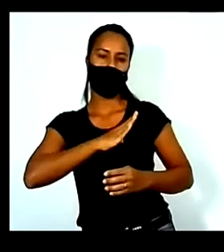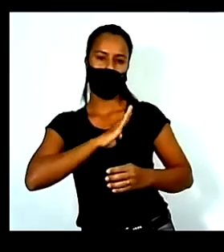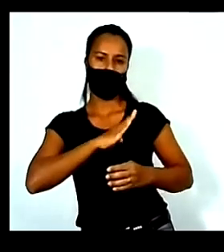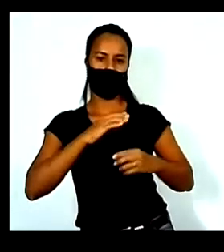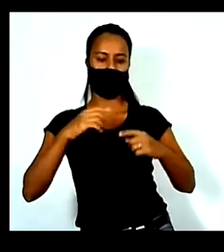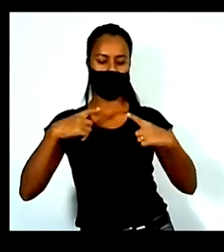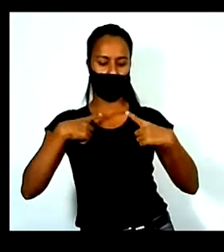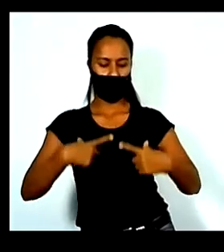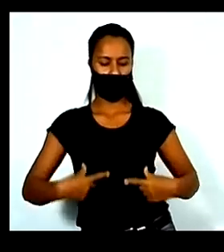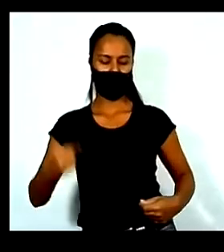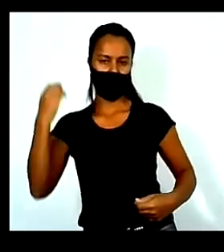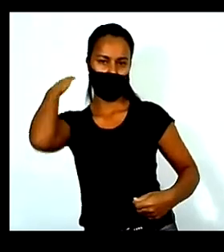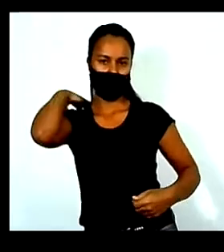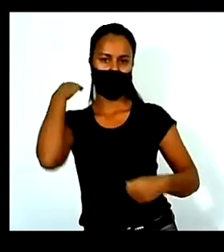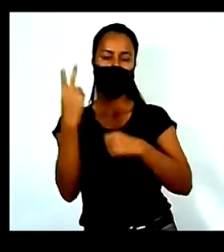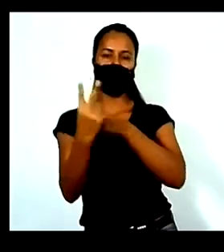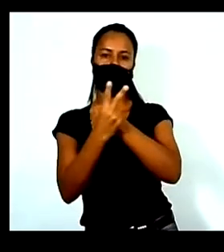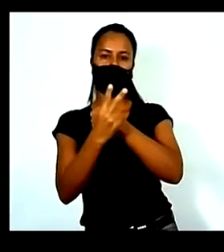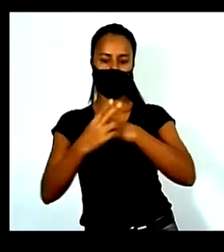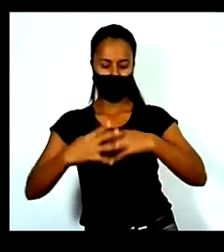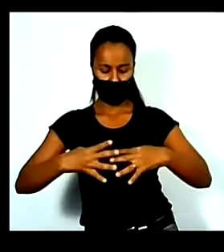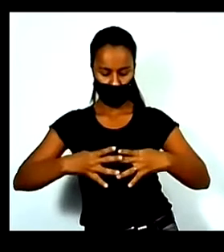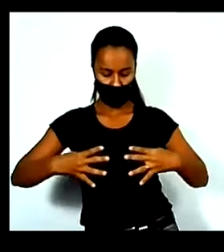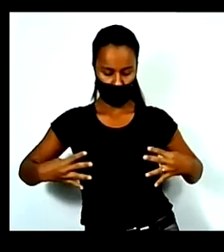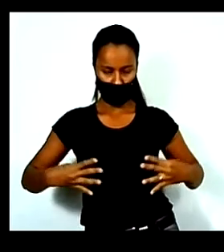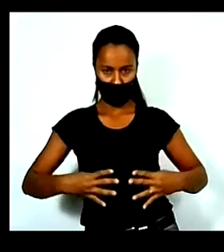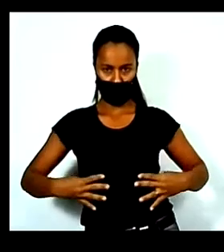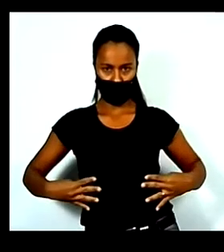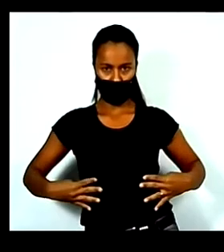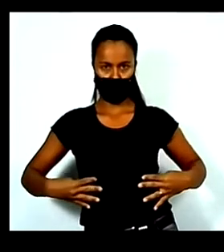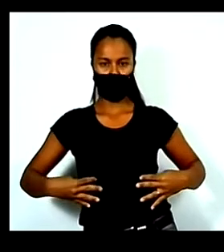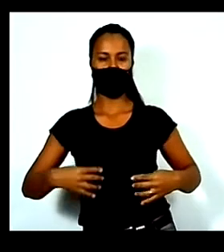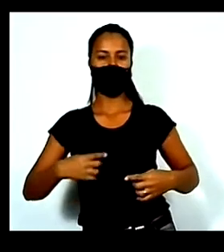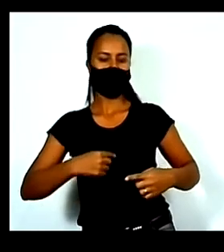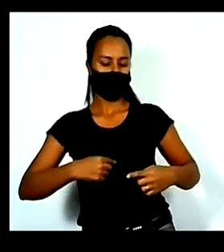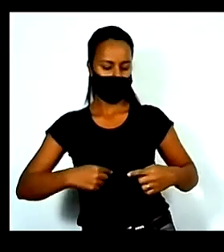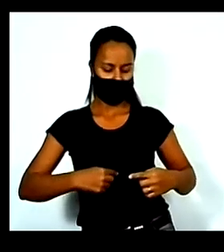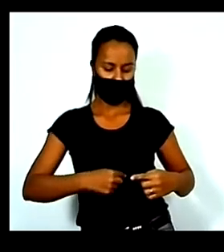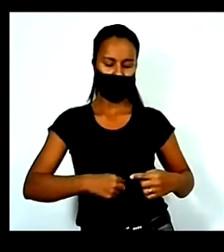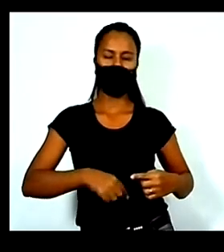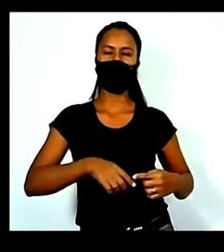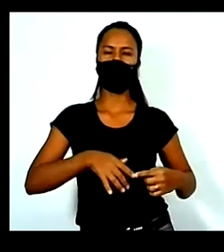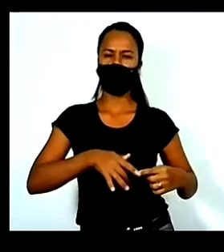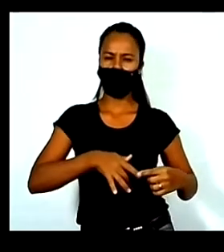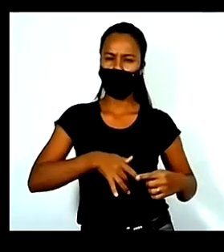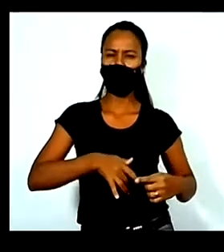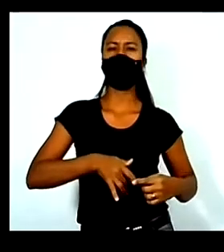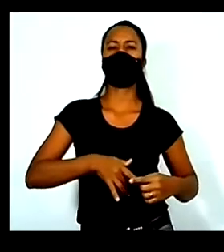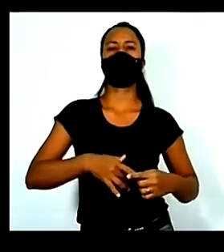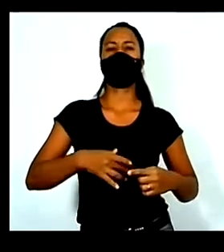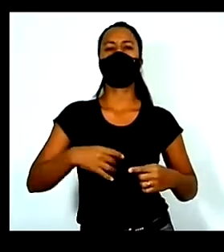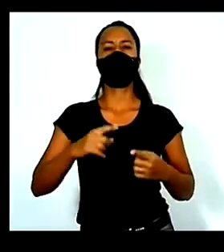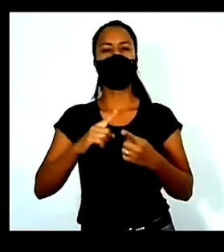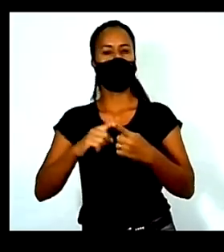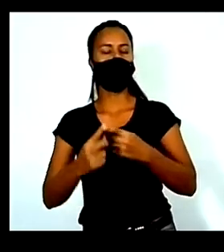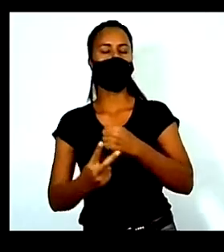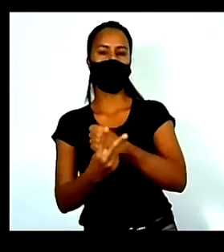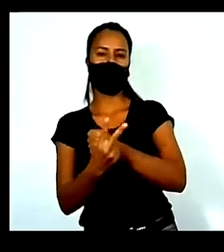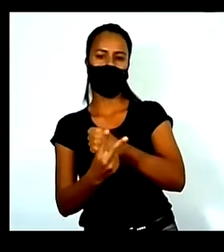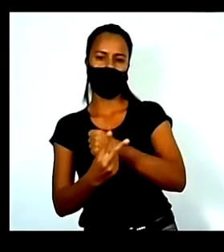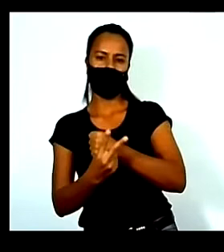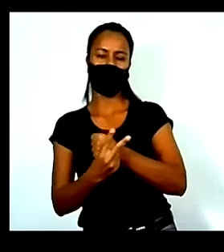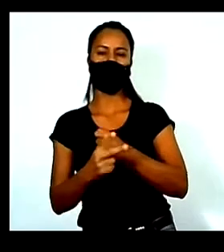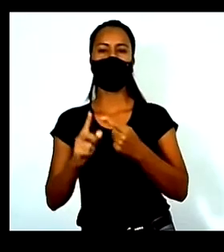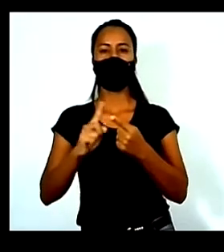nosso sistema digestório, né, o estômago, pâncreas, fígado, ele é também